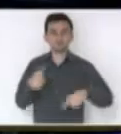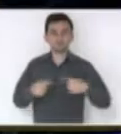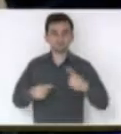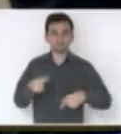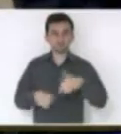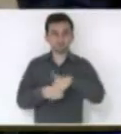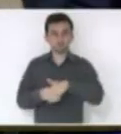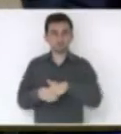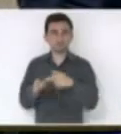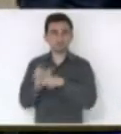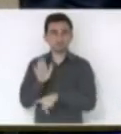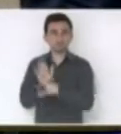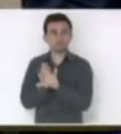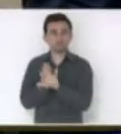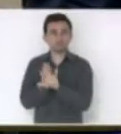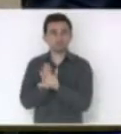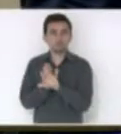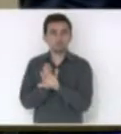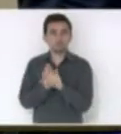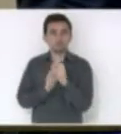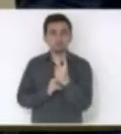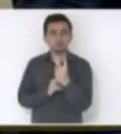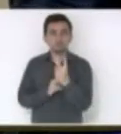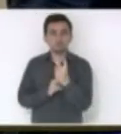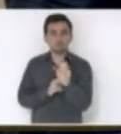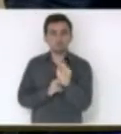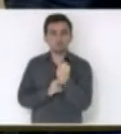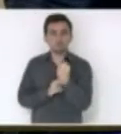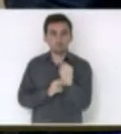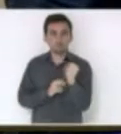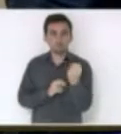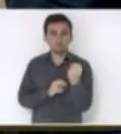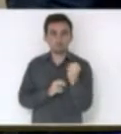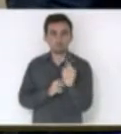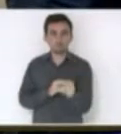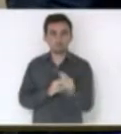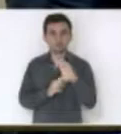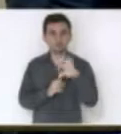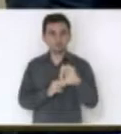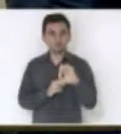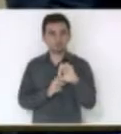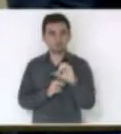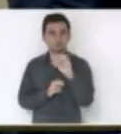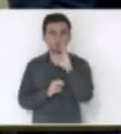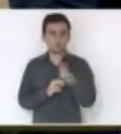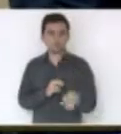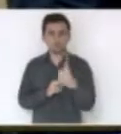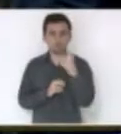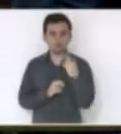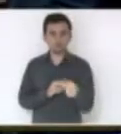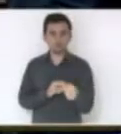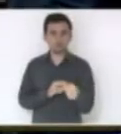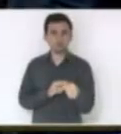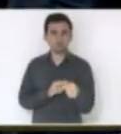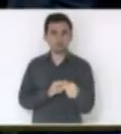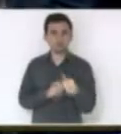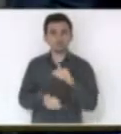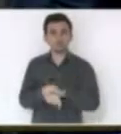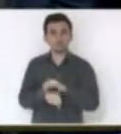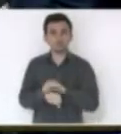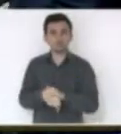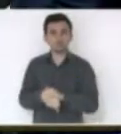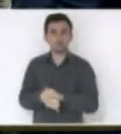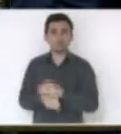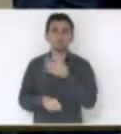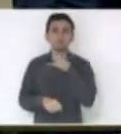votação em turno único ao projeto de lei 288.9 de 2017, de autoria do deputado